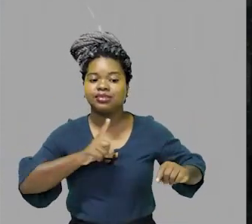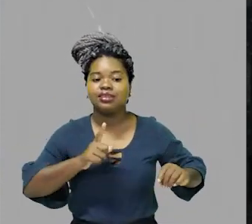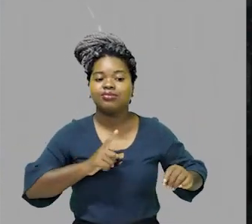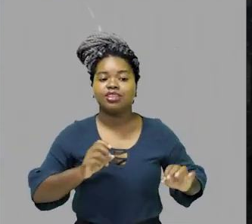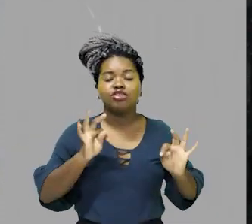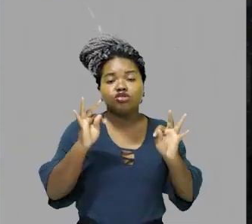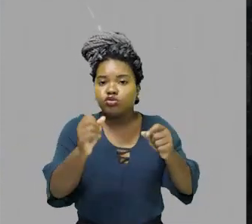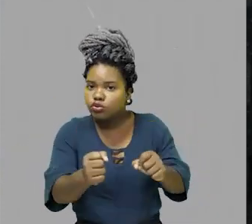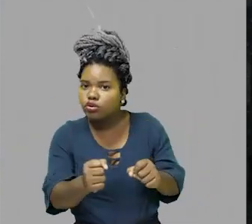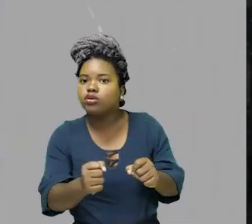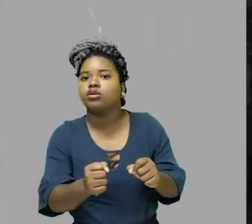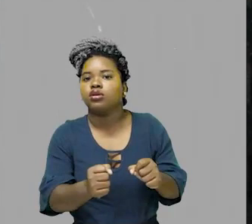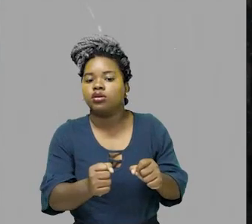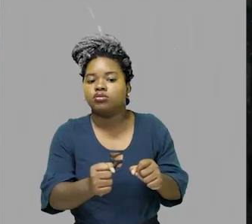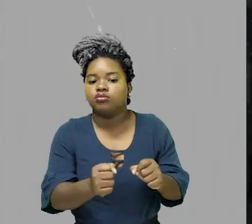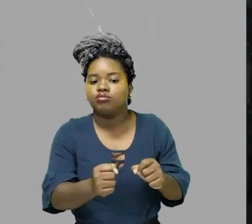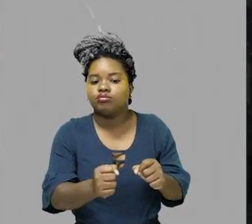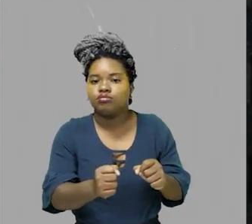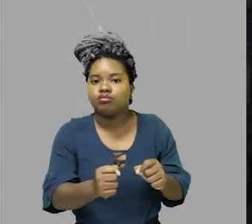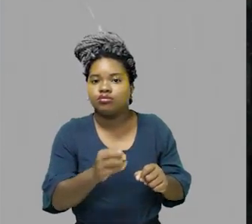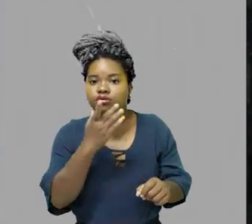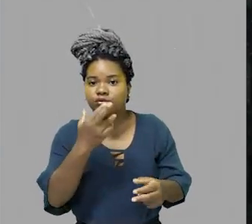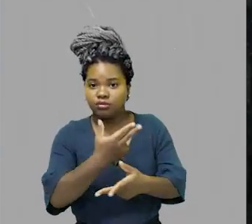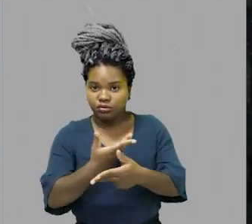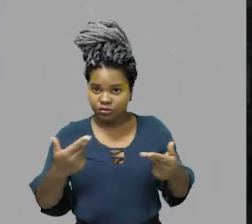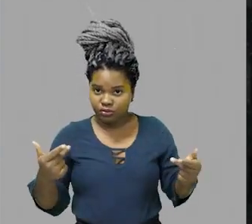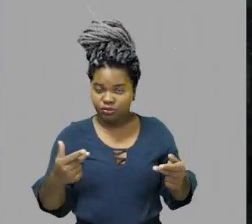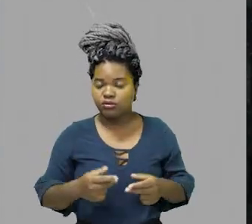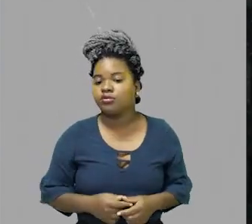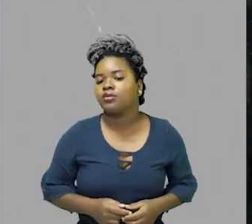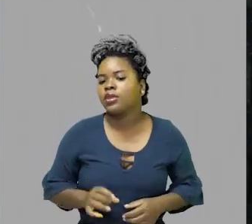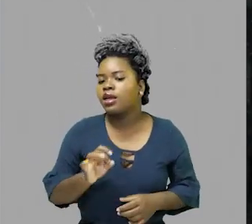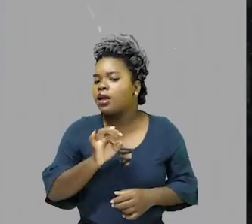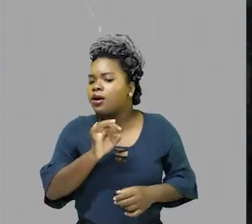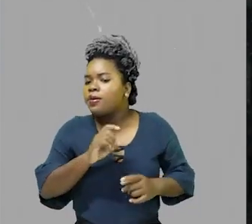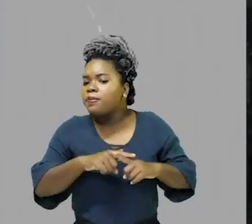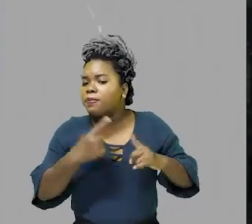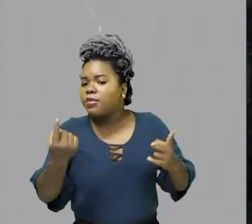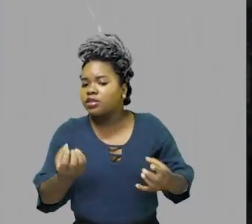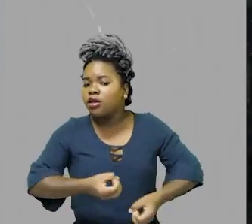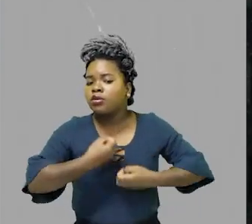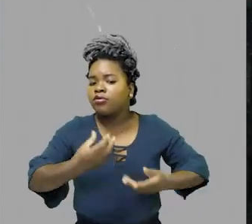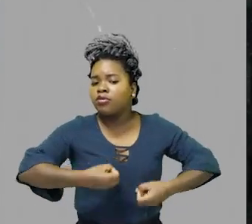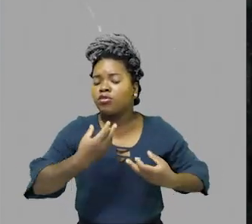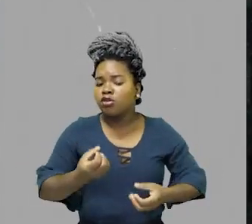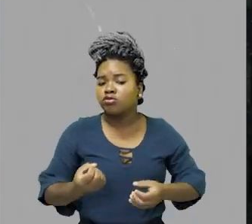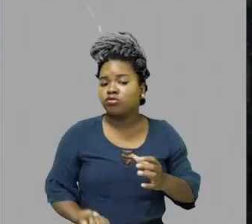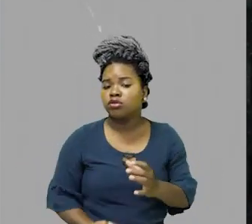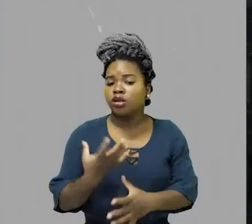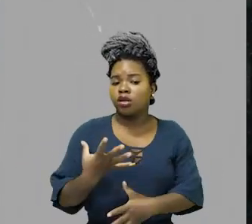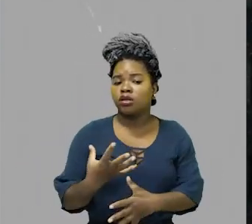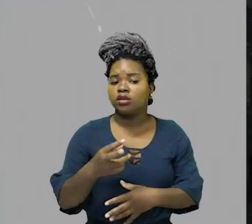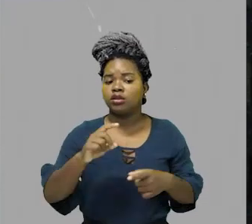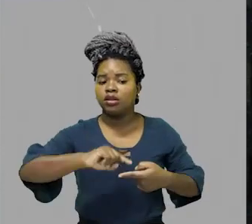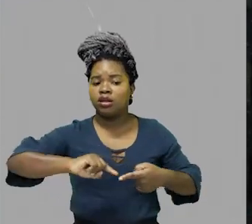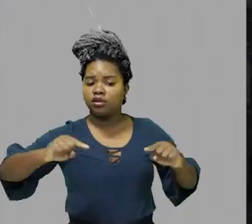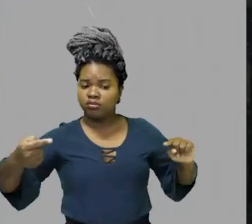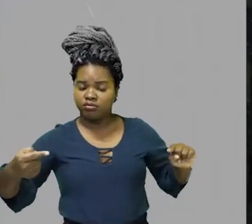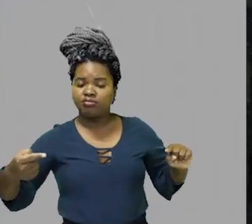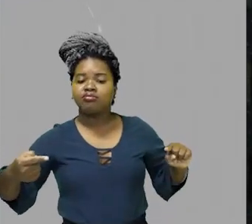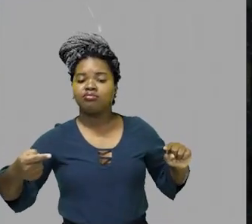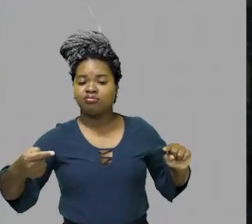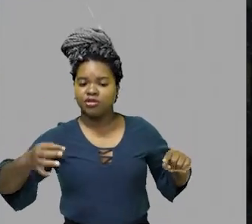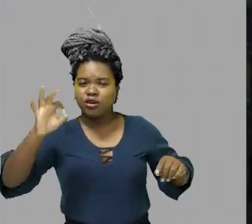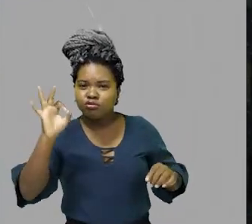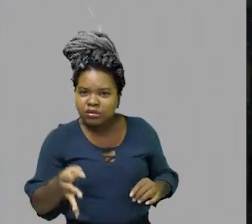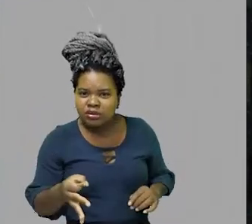2, 3, 4 e exon 5. Só que na hora que ela vai produzir o RNA que vai ser o